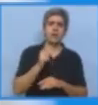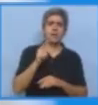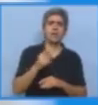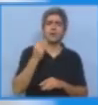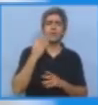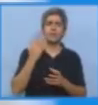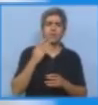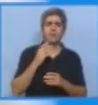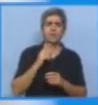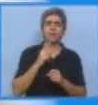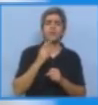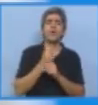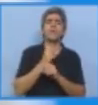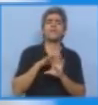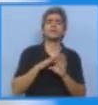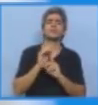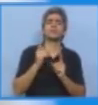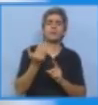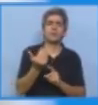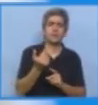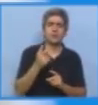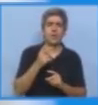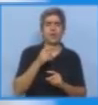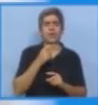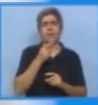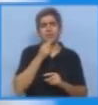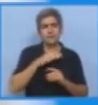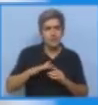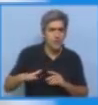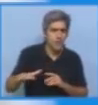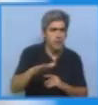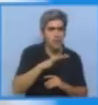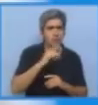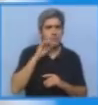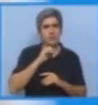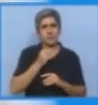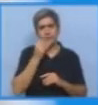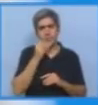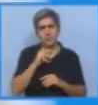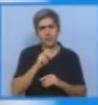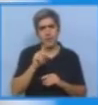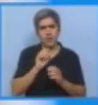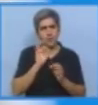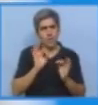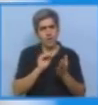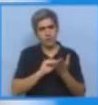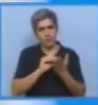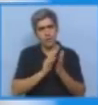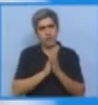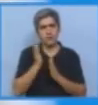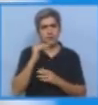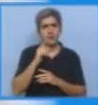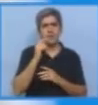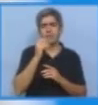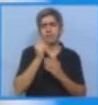ti? Que obra realizas? No deserto os nossos pais comeram maná, conforme está escrito: deu-lhes a comer um pão que veio do